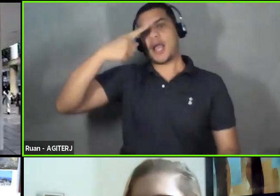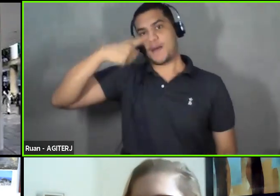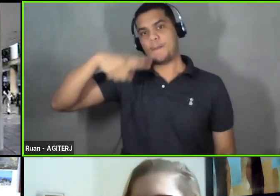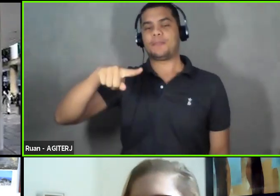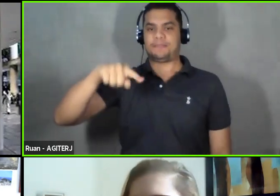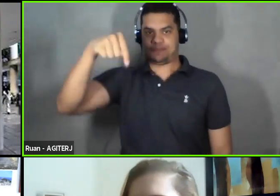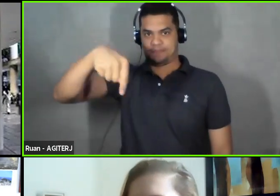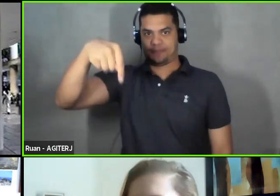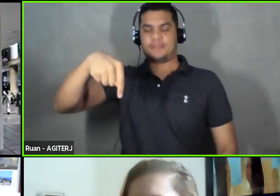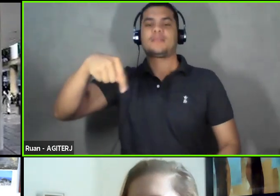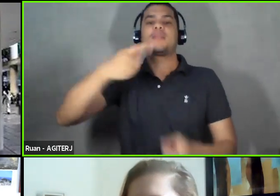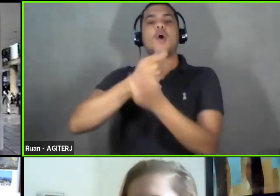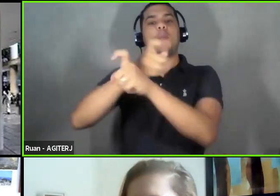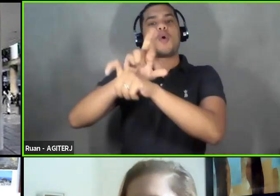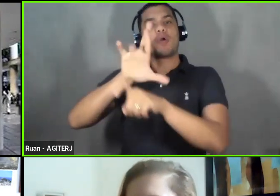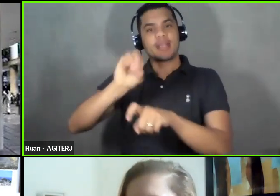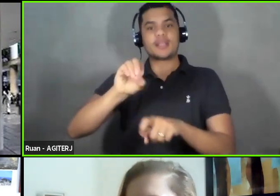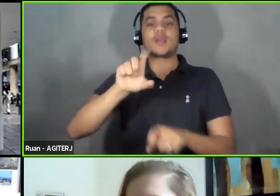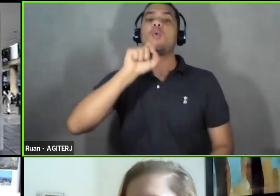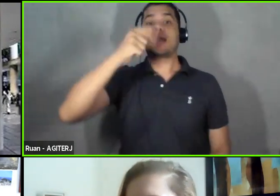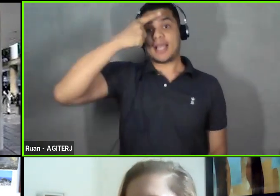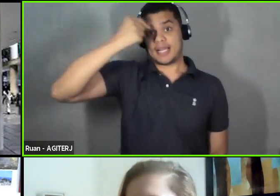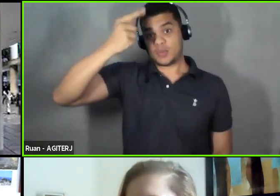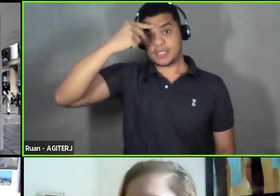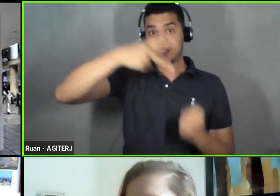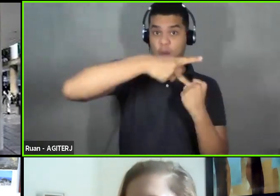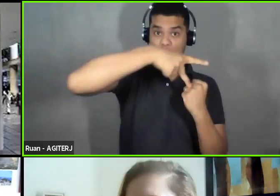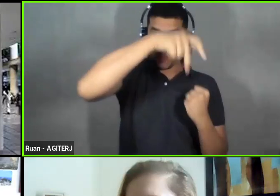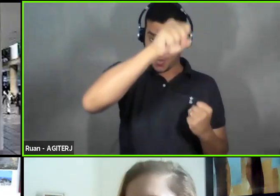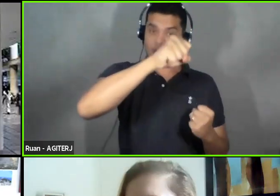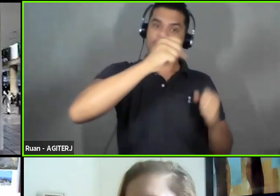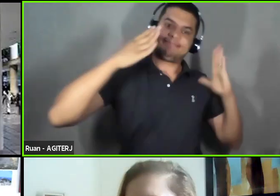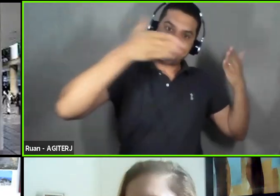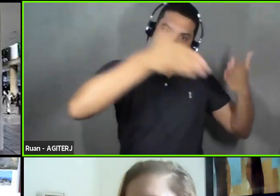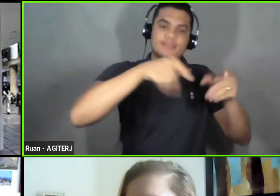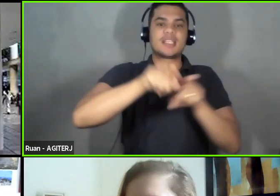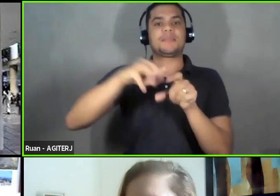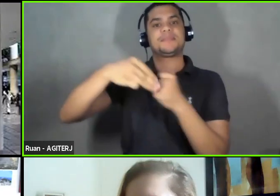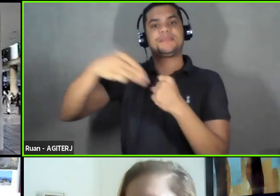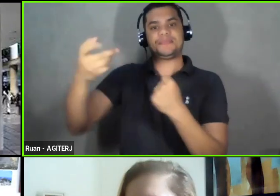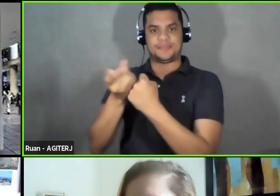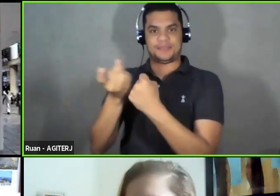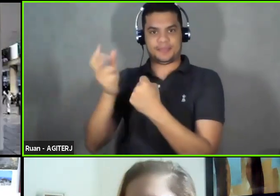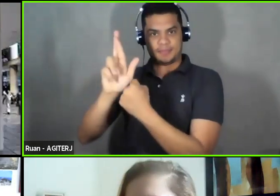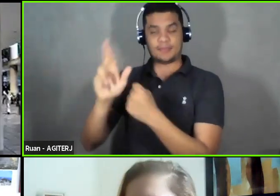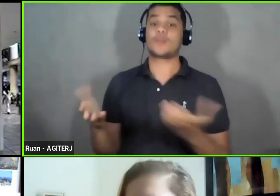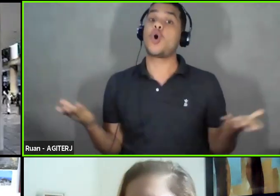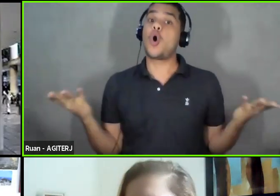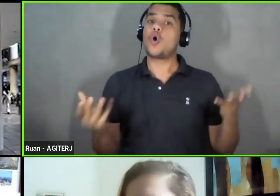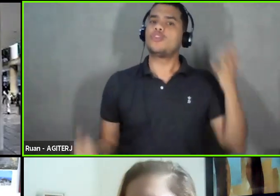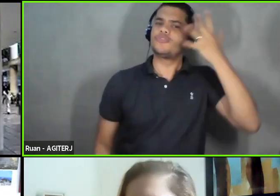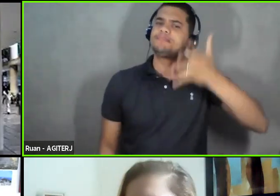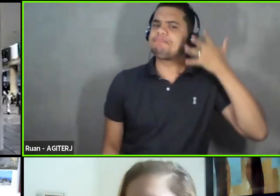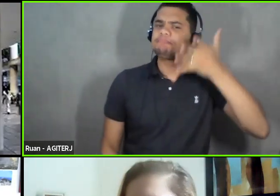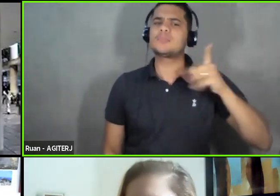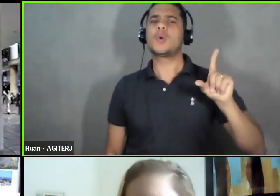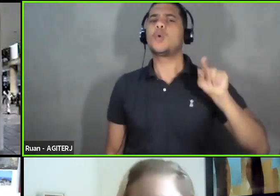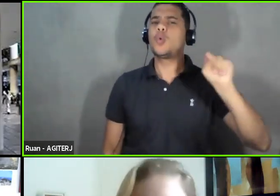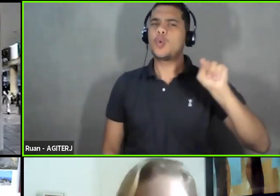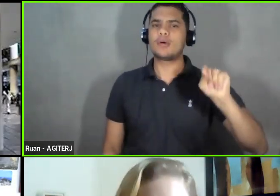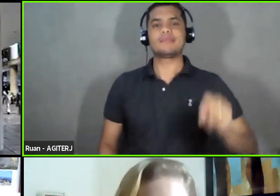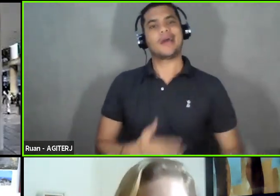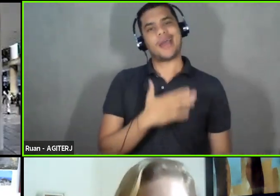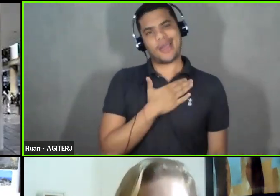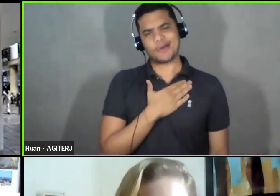de graduação, pós-lato sensu e pós-estrito sensu. E no evento de hoje, eu não poderia deixar